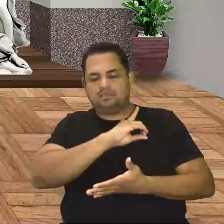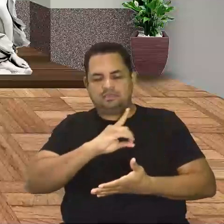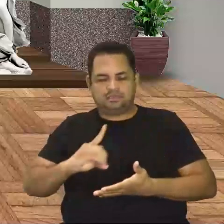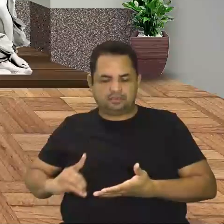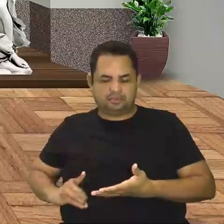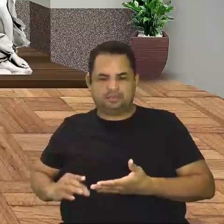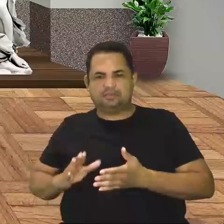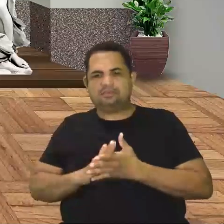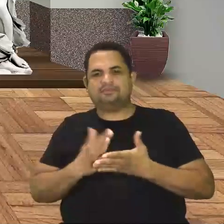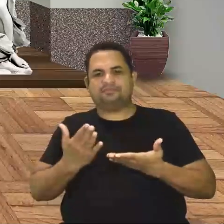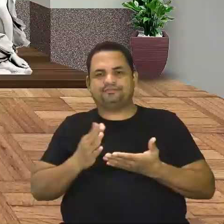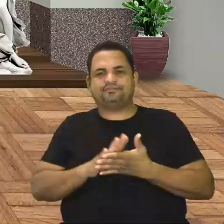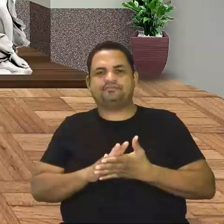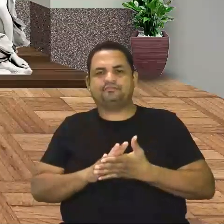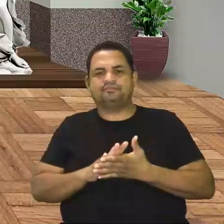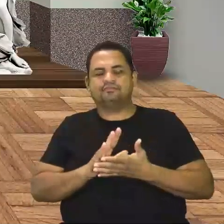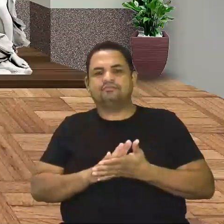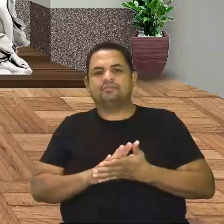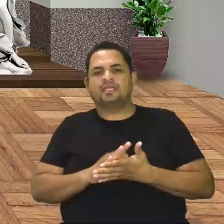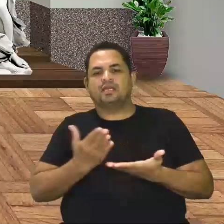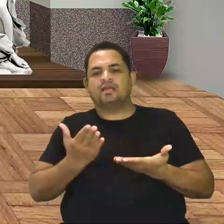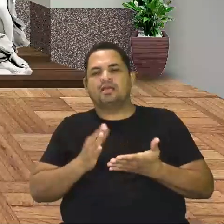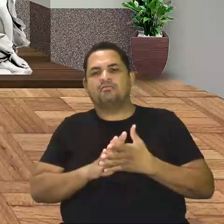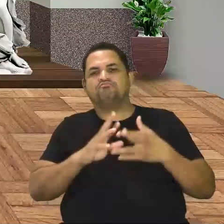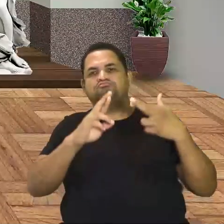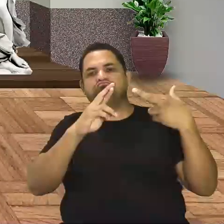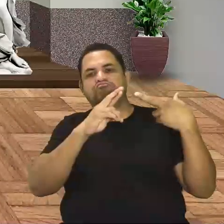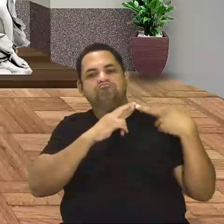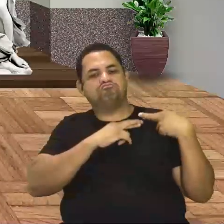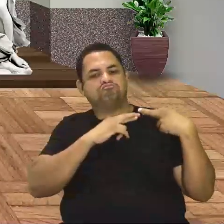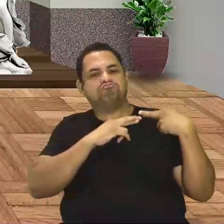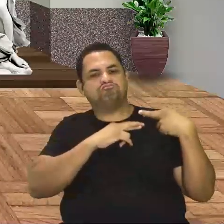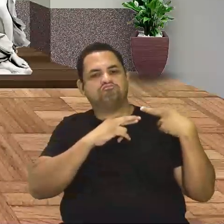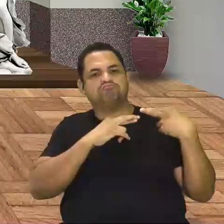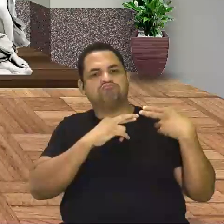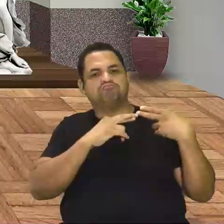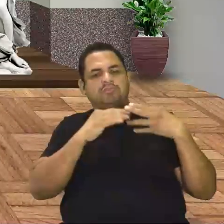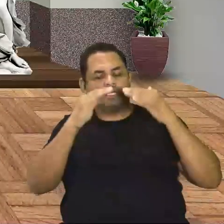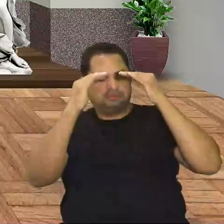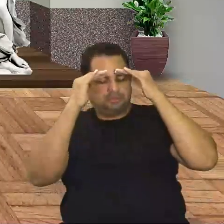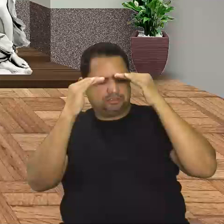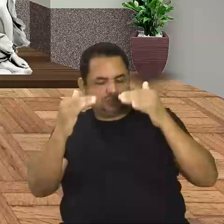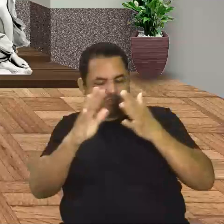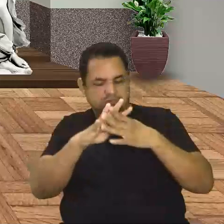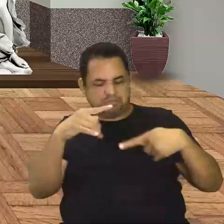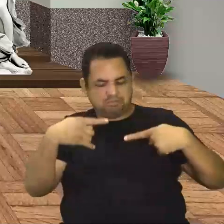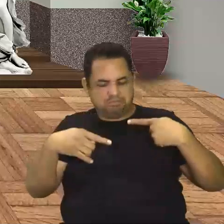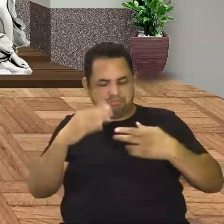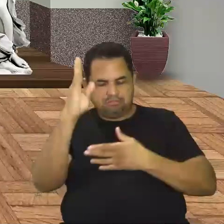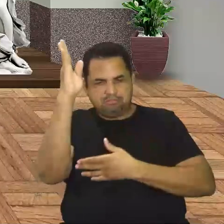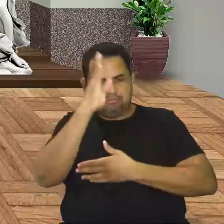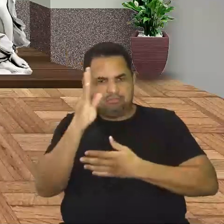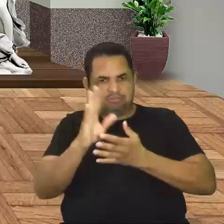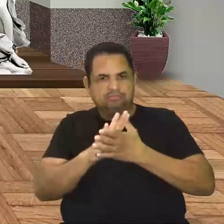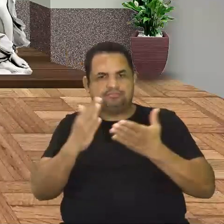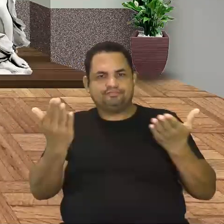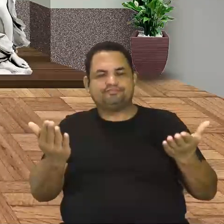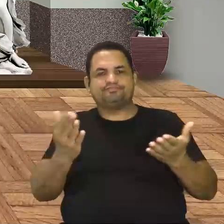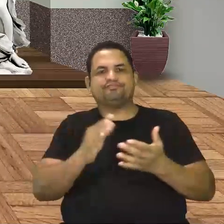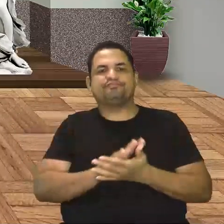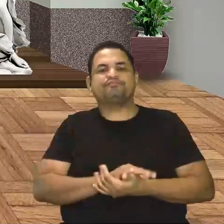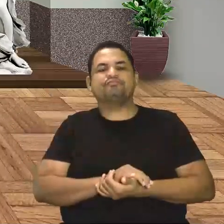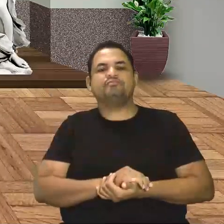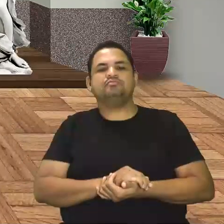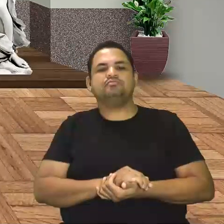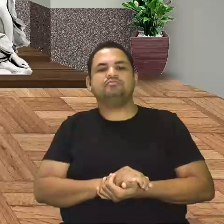Tancredo Neves, muito respeitado dentro da política nacional. Tancredo Neves, candidato-se à presidência da